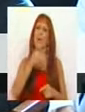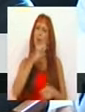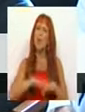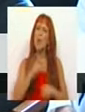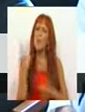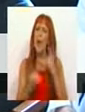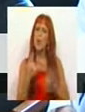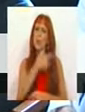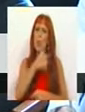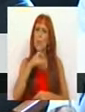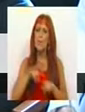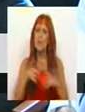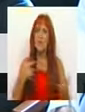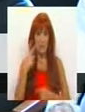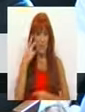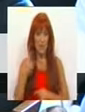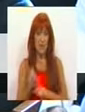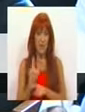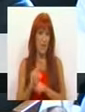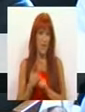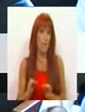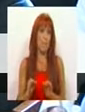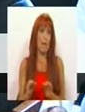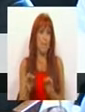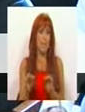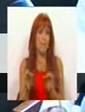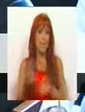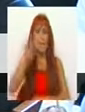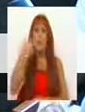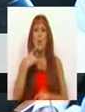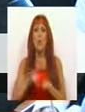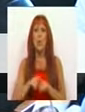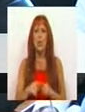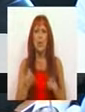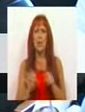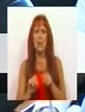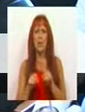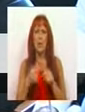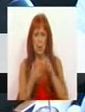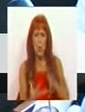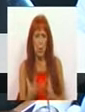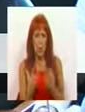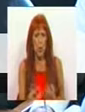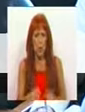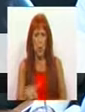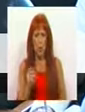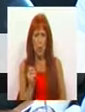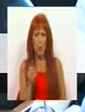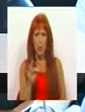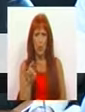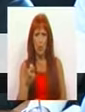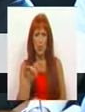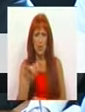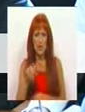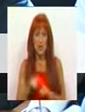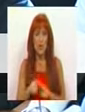sobre alguns compromissos que vemos sucessivamente adiados. Primeira questão, dragagens da Fuzeta. Tenho aqui uma resposta do seu gabinete,